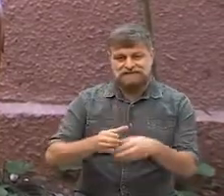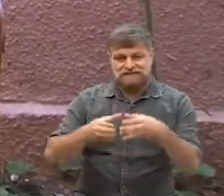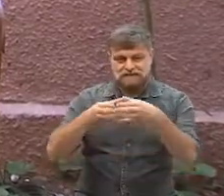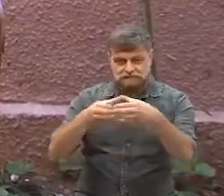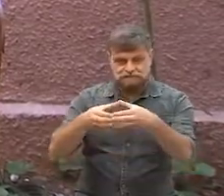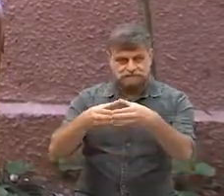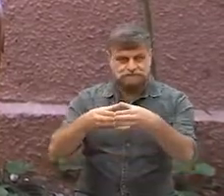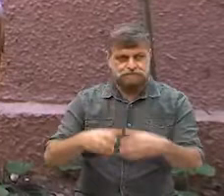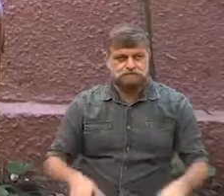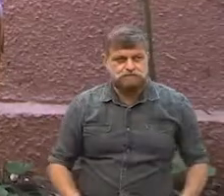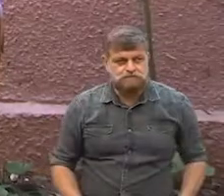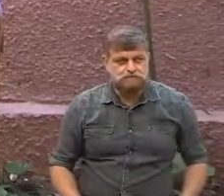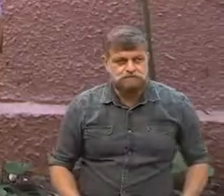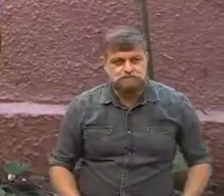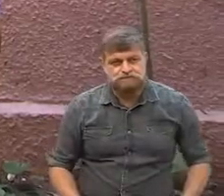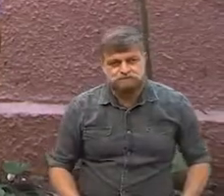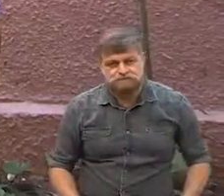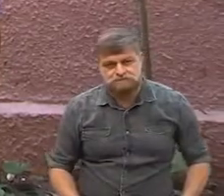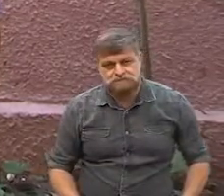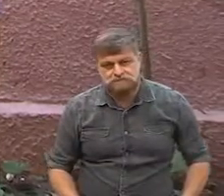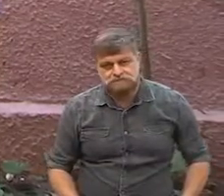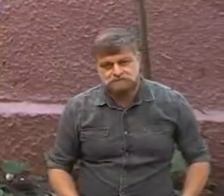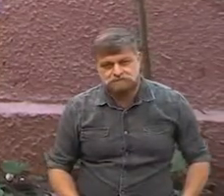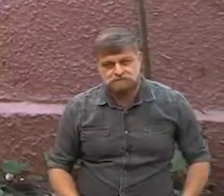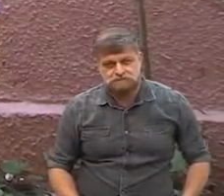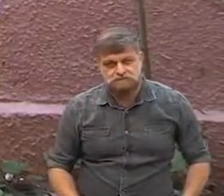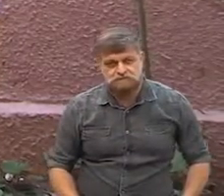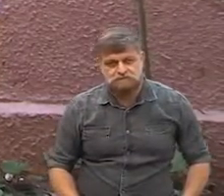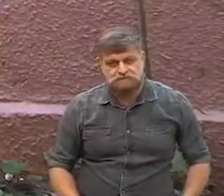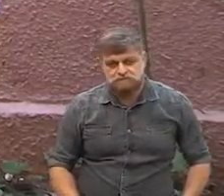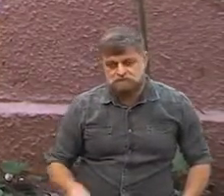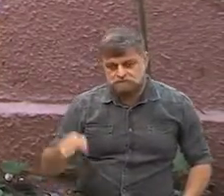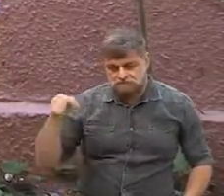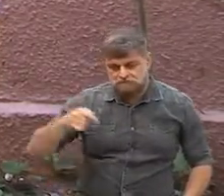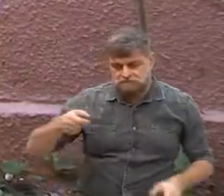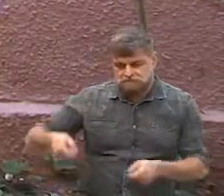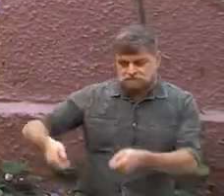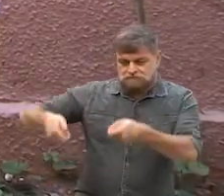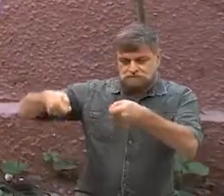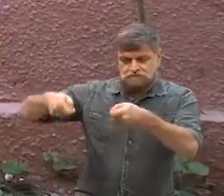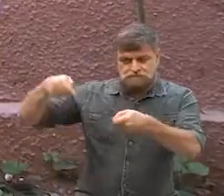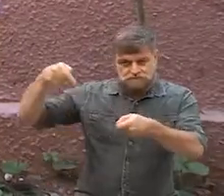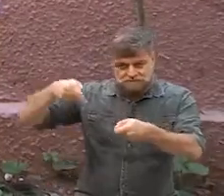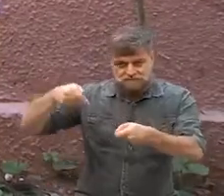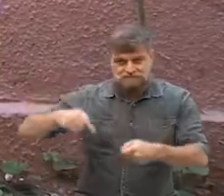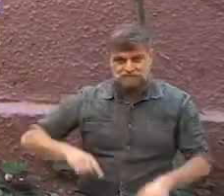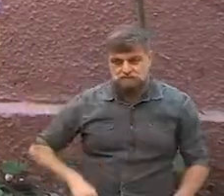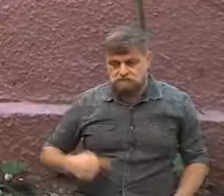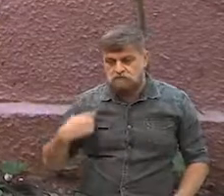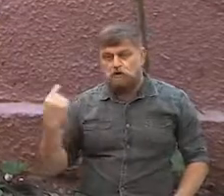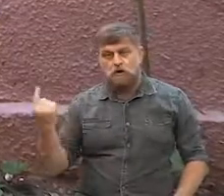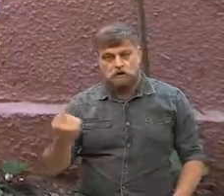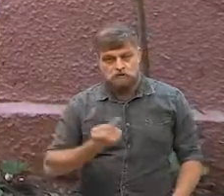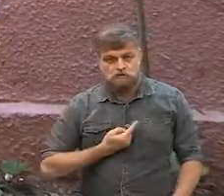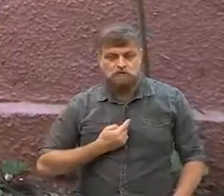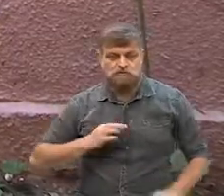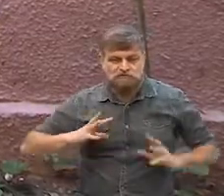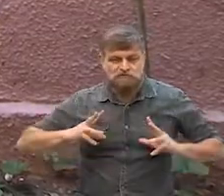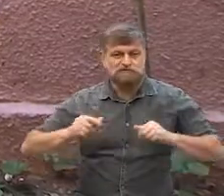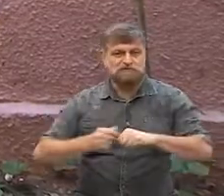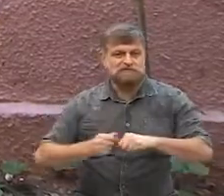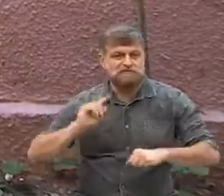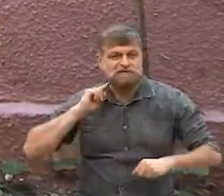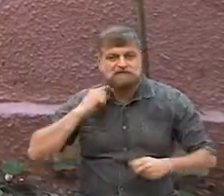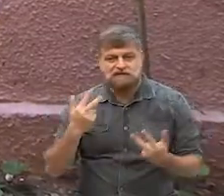tá? Isso é parte do lixo de todos nós. né? Então você